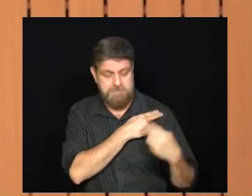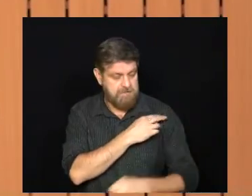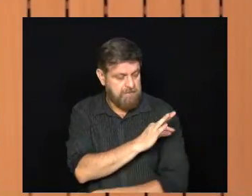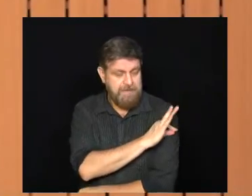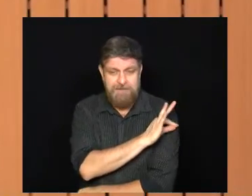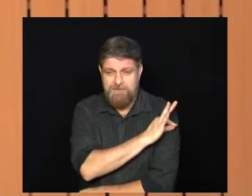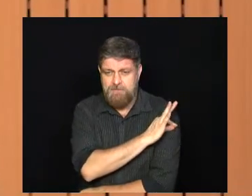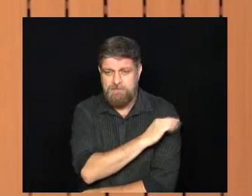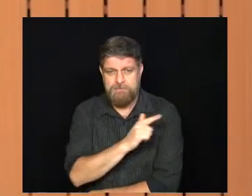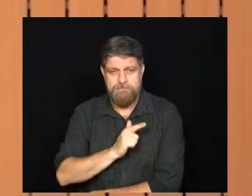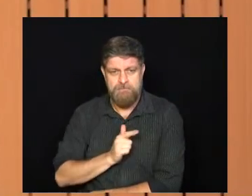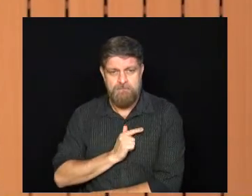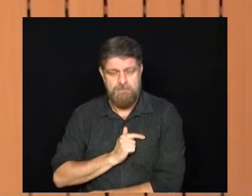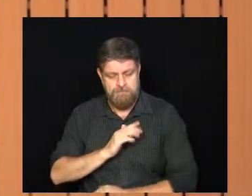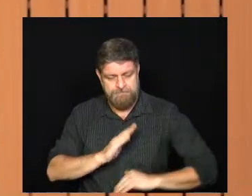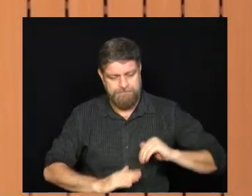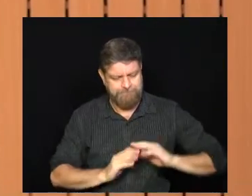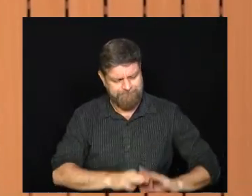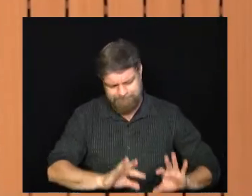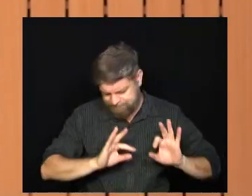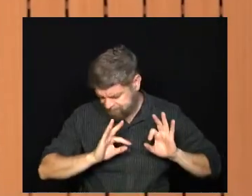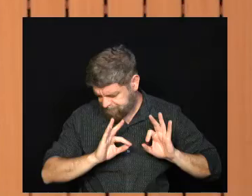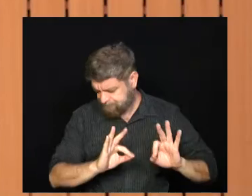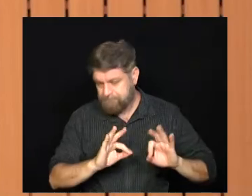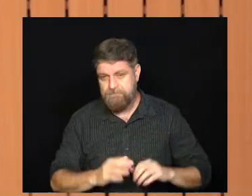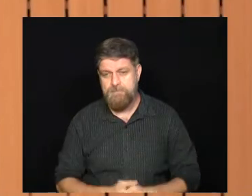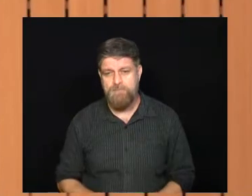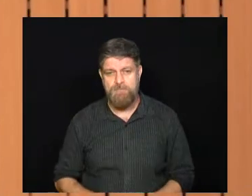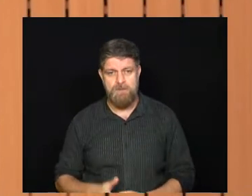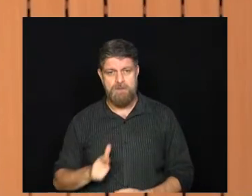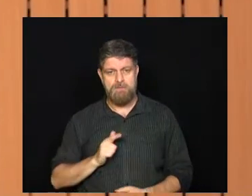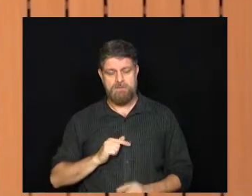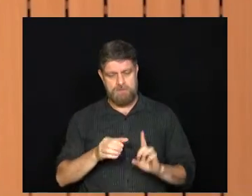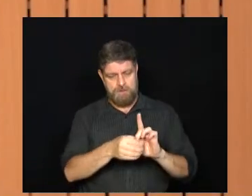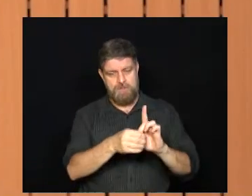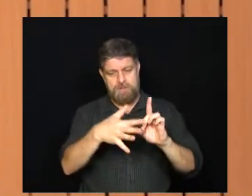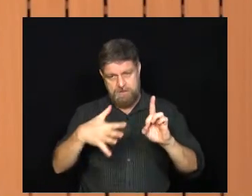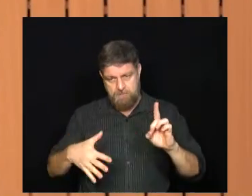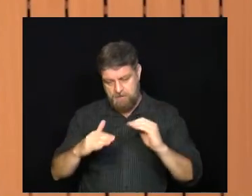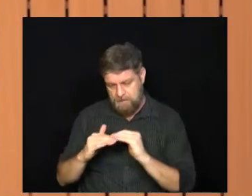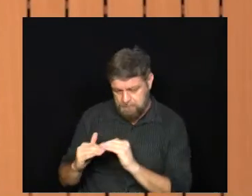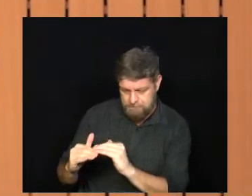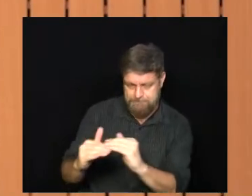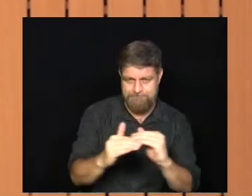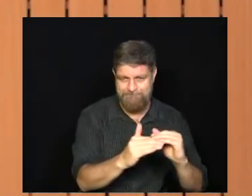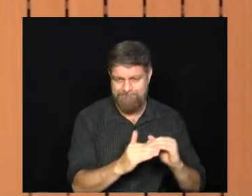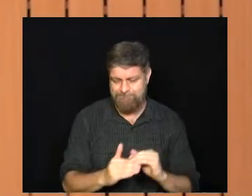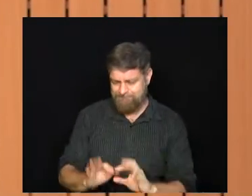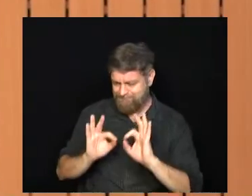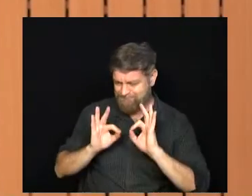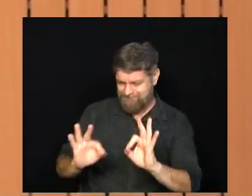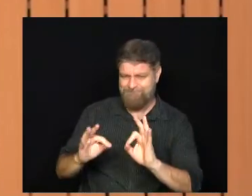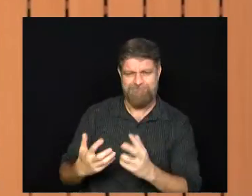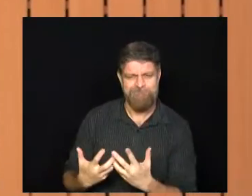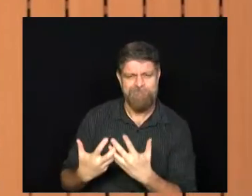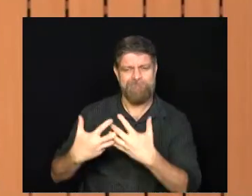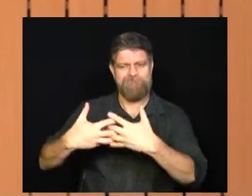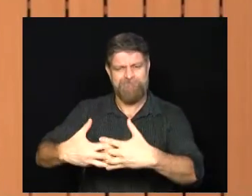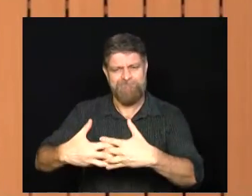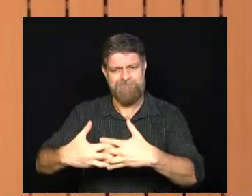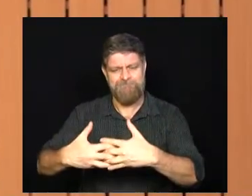uma condução muito positiva, muito democrática e muito assertiva, muito acertada, muito